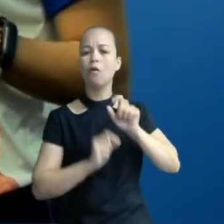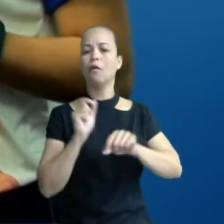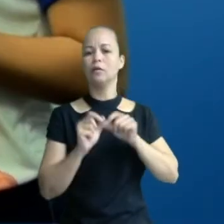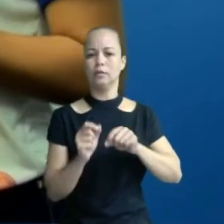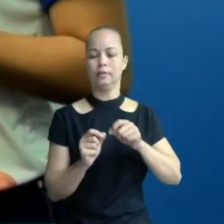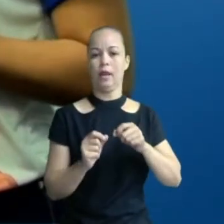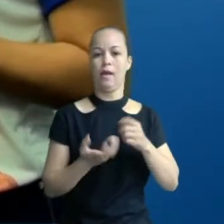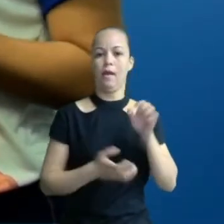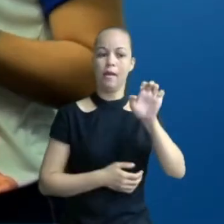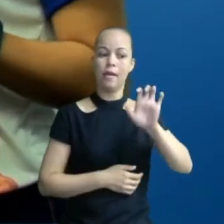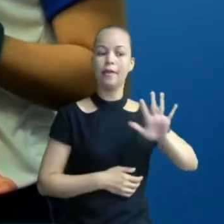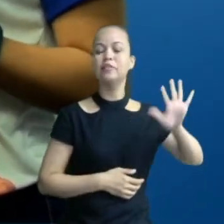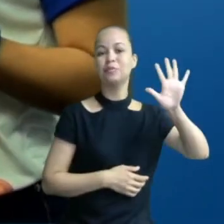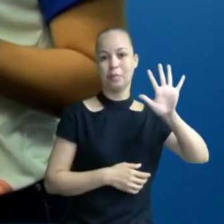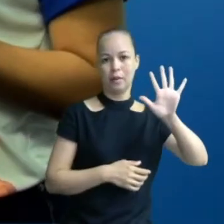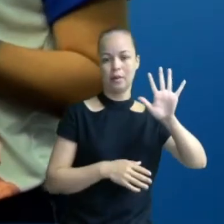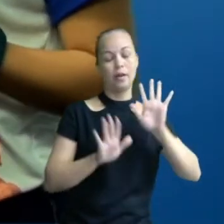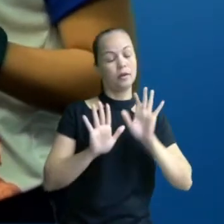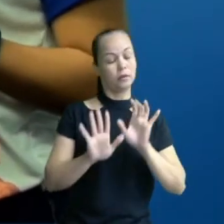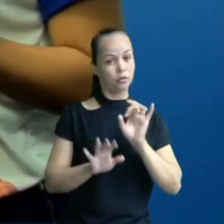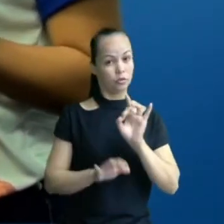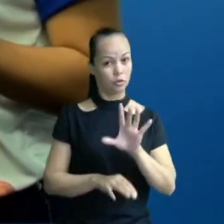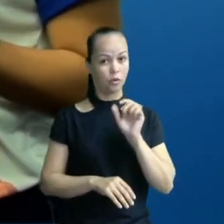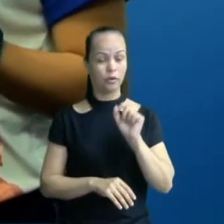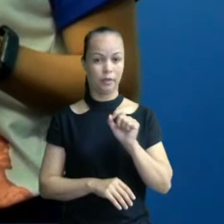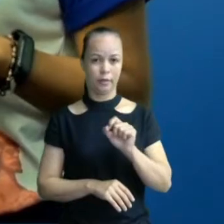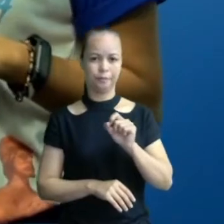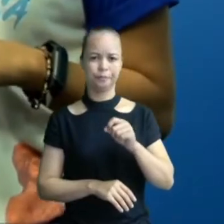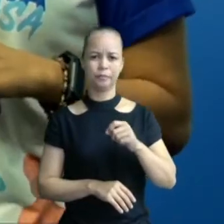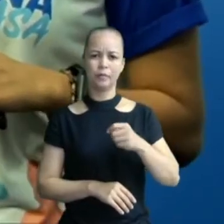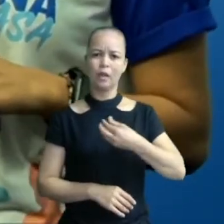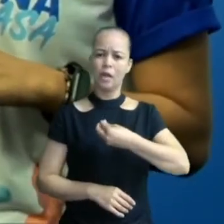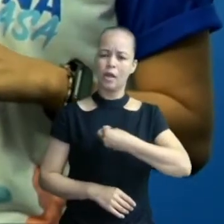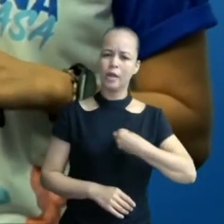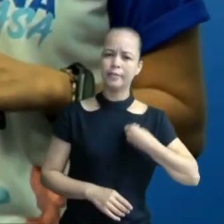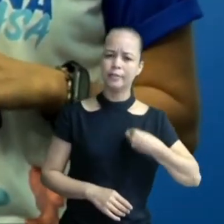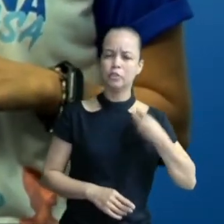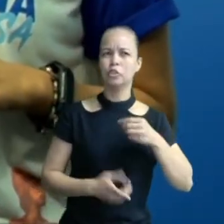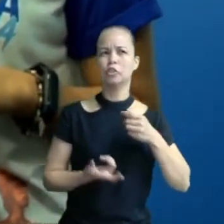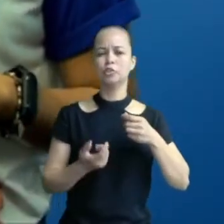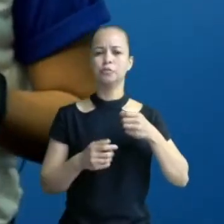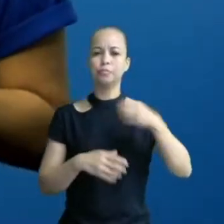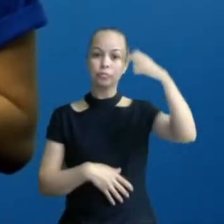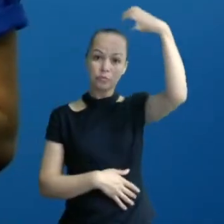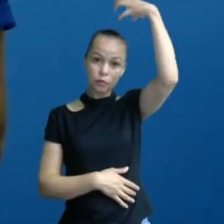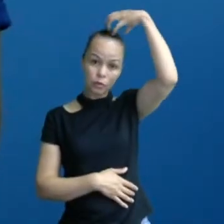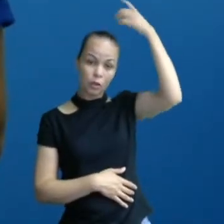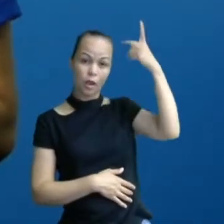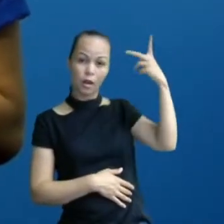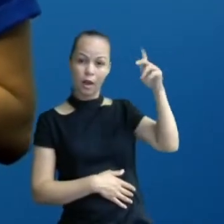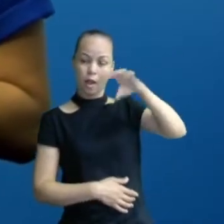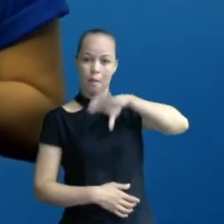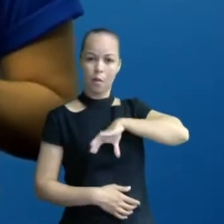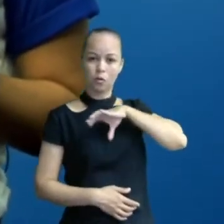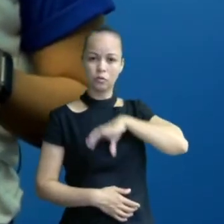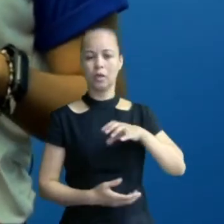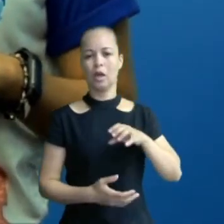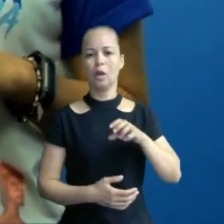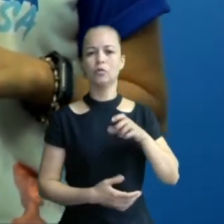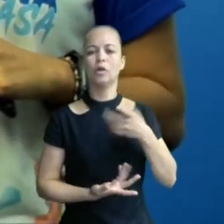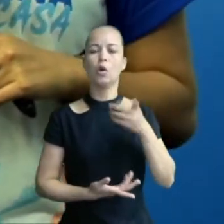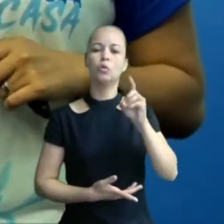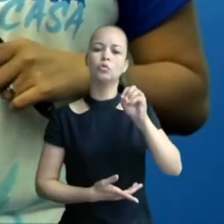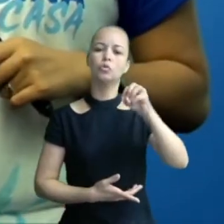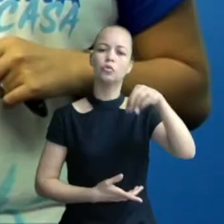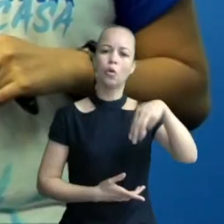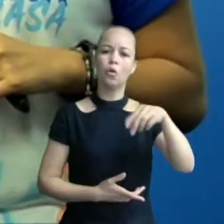que existiu um rei lá em Portugal, que se chamava Dom Henrique, certo? Lá em Portugal.